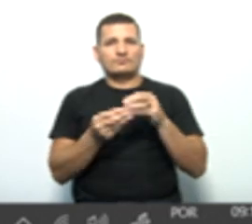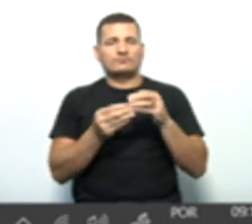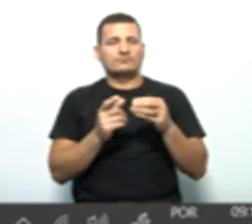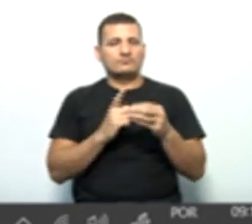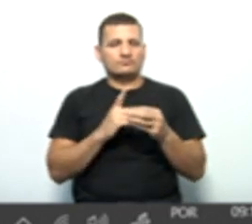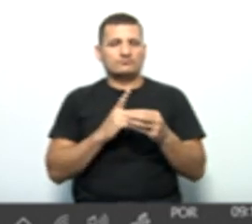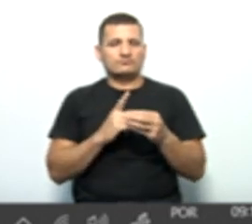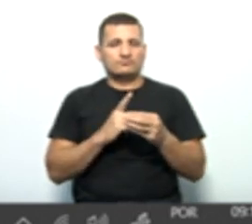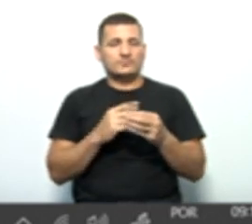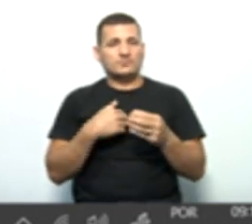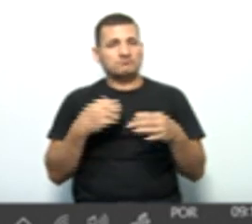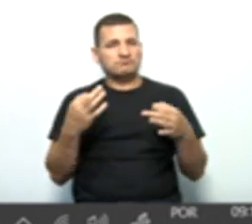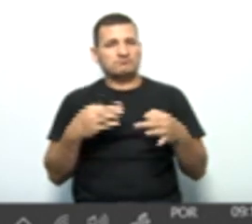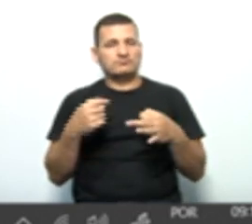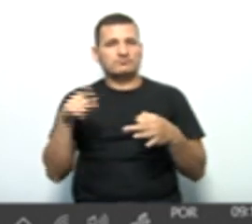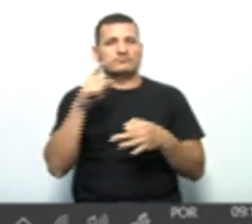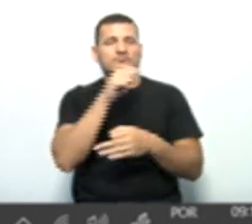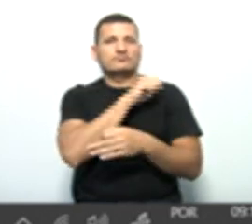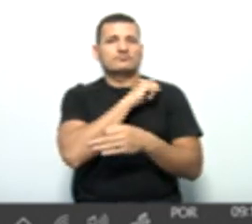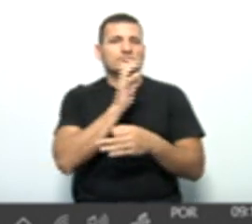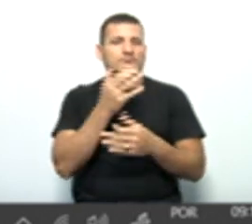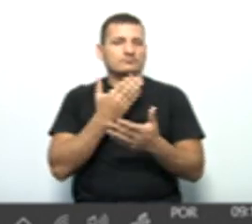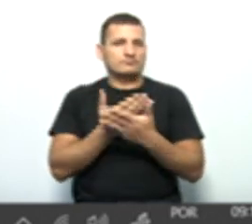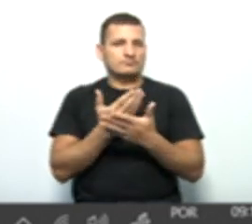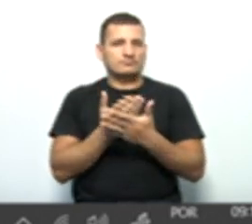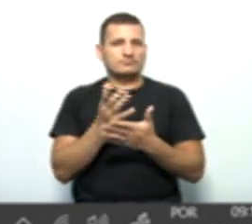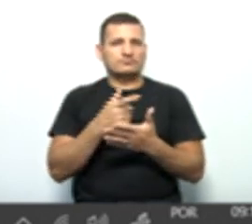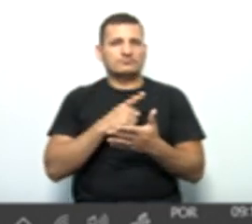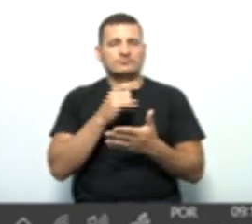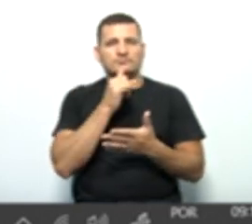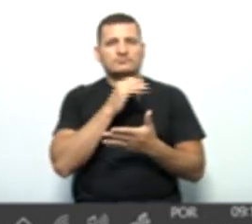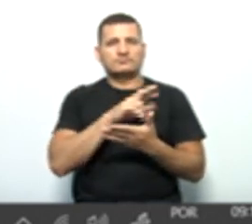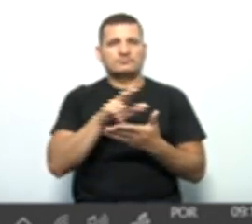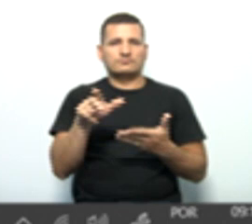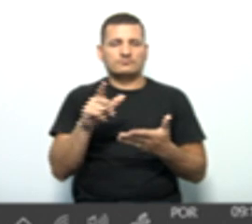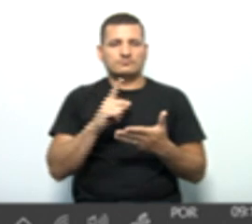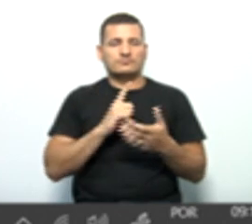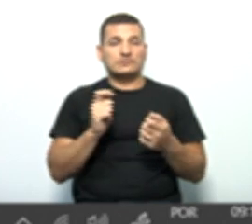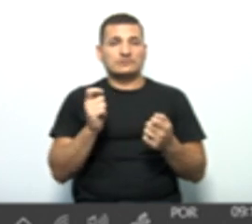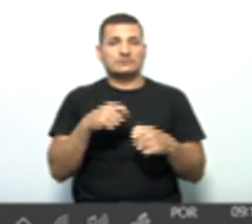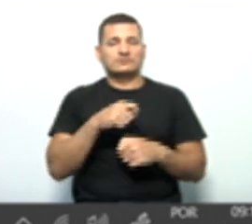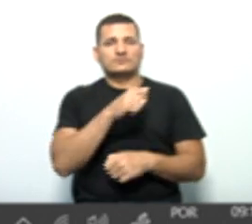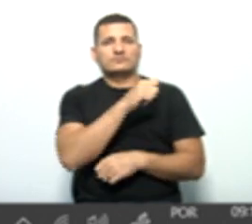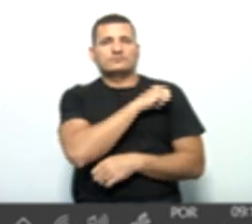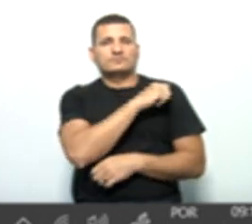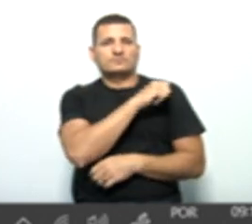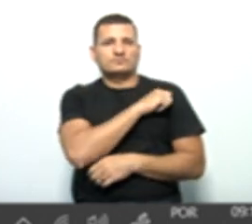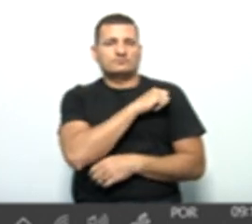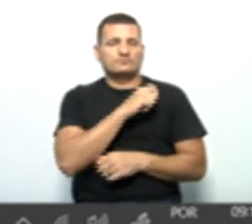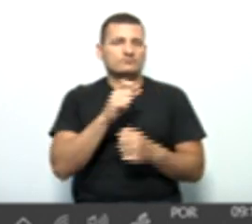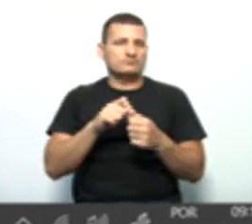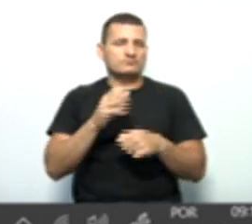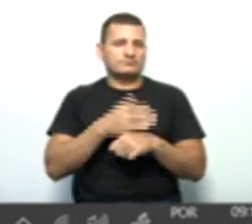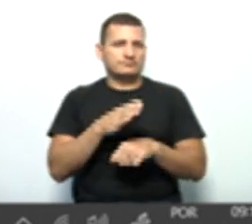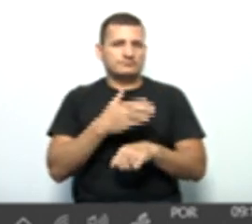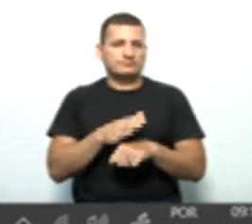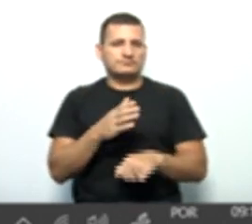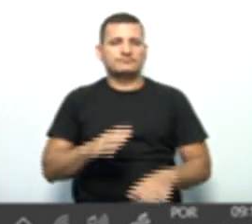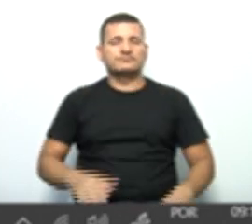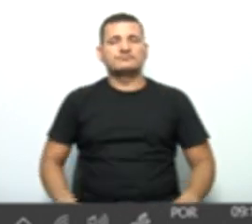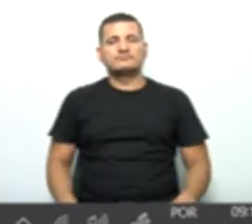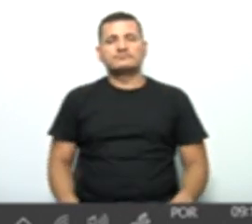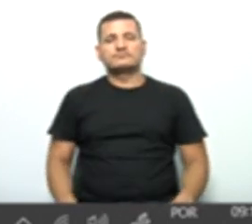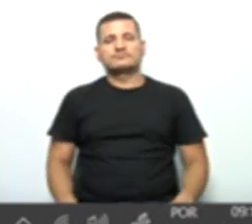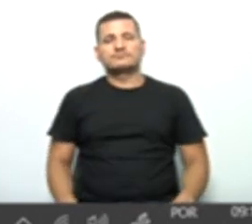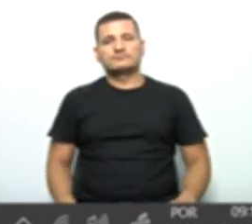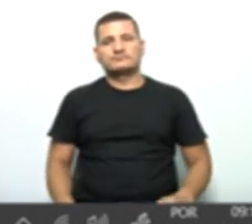eles já estão estudando um material complementar, tem vários exemplos ali, que dá para o aluno ficar fazendo exemplo à vontade ali. E